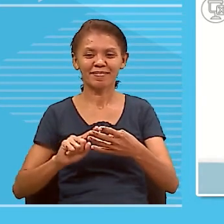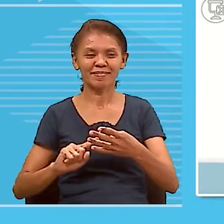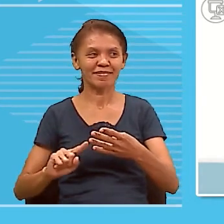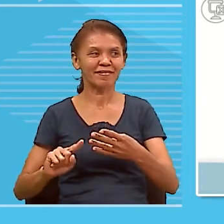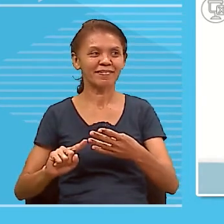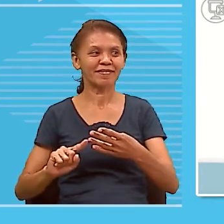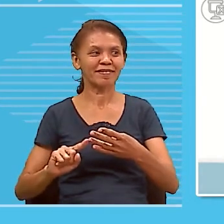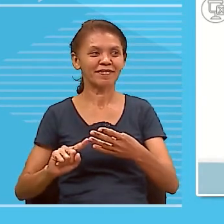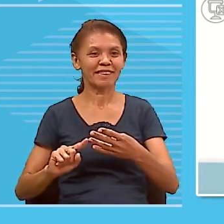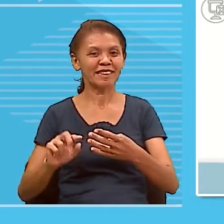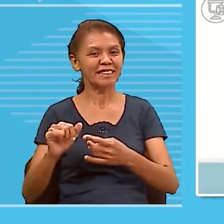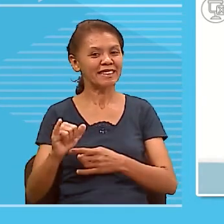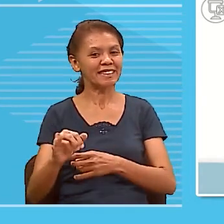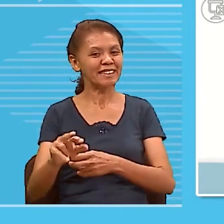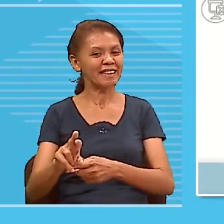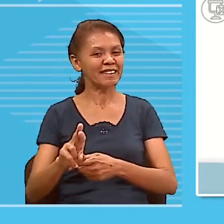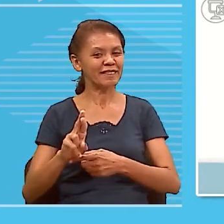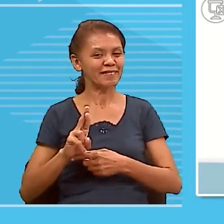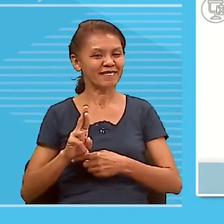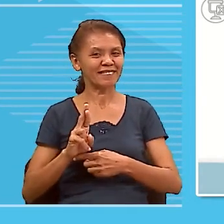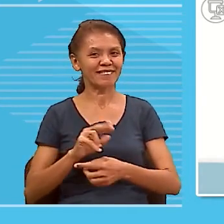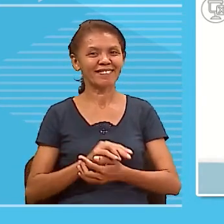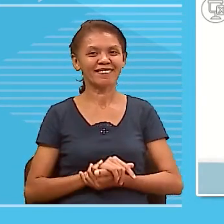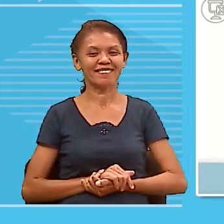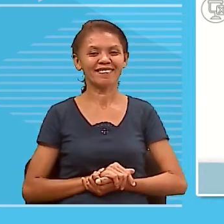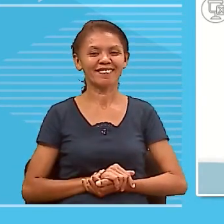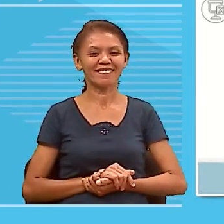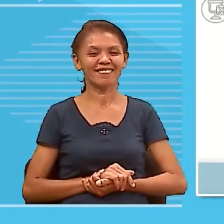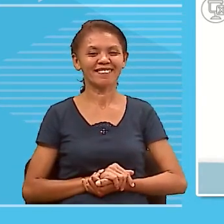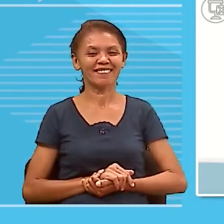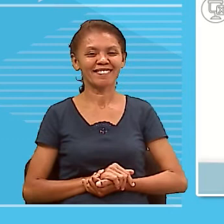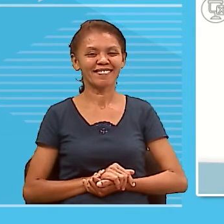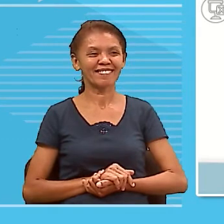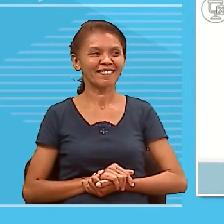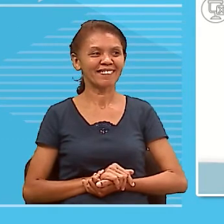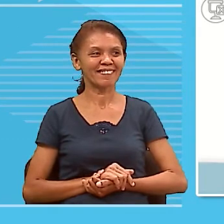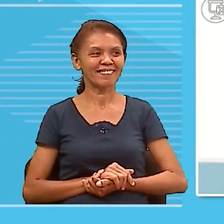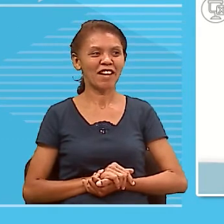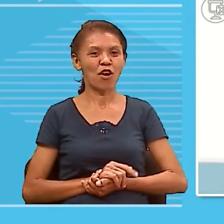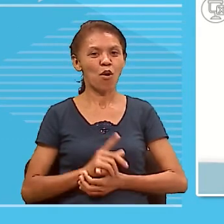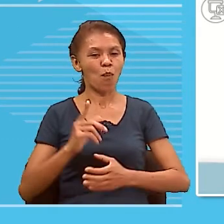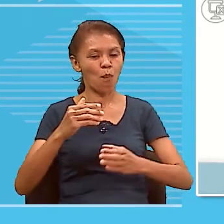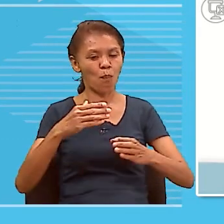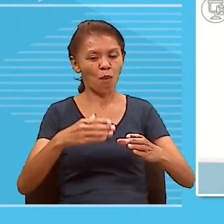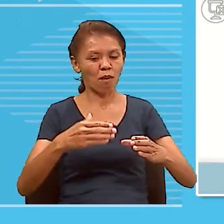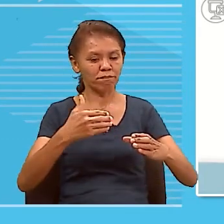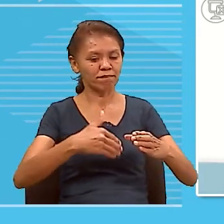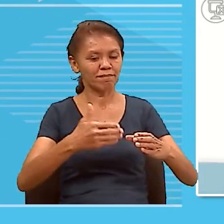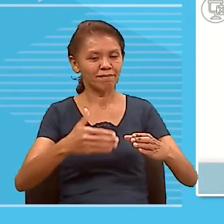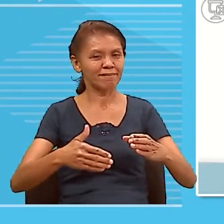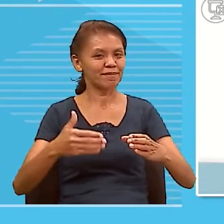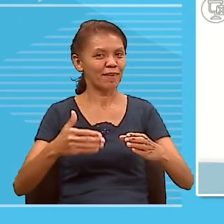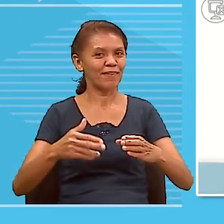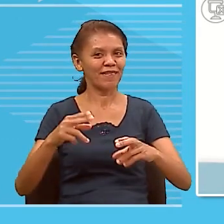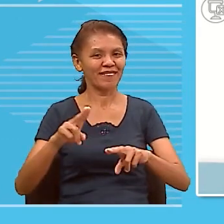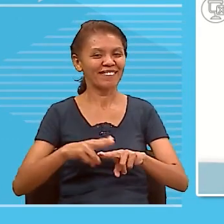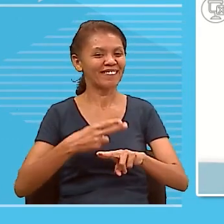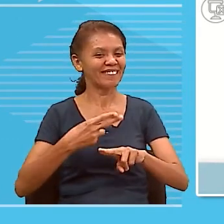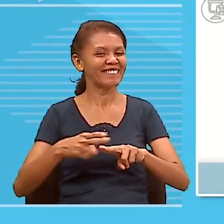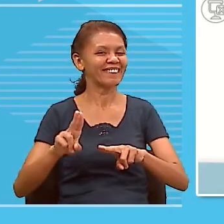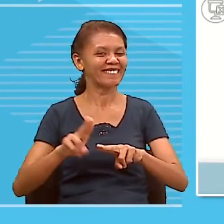queimada nova responder isso aí para mim um bolo turma de chocolate